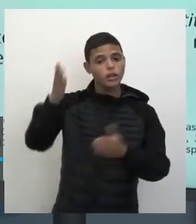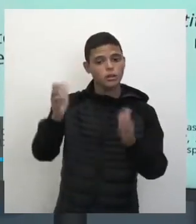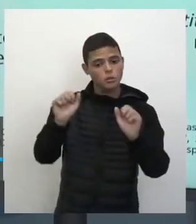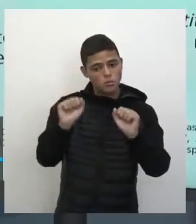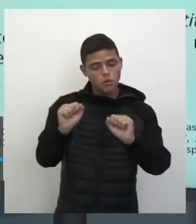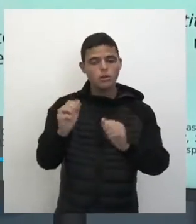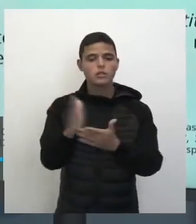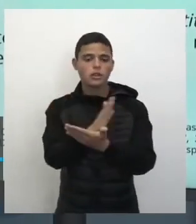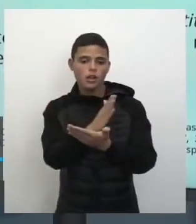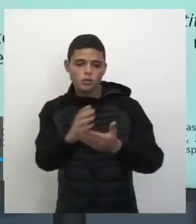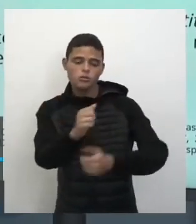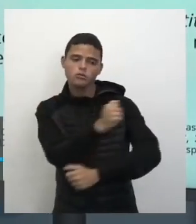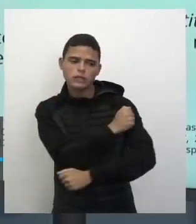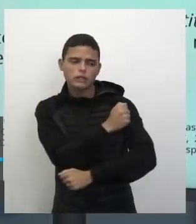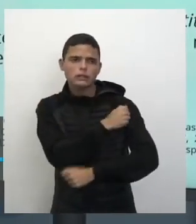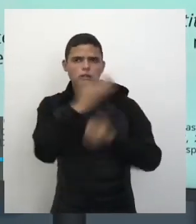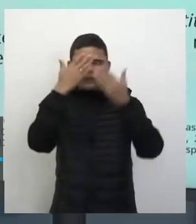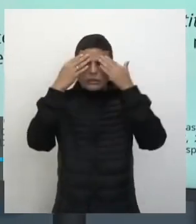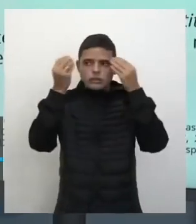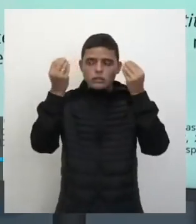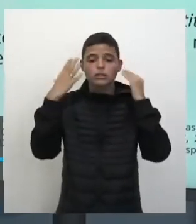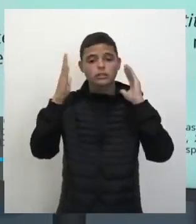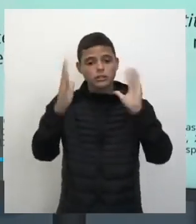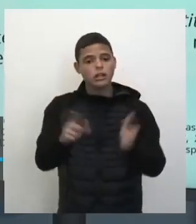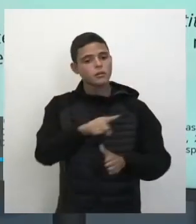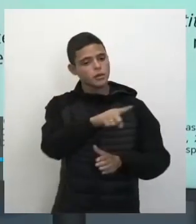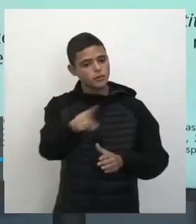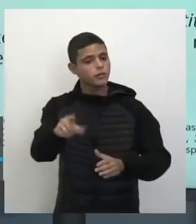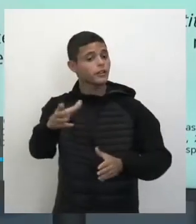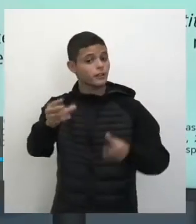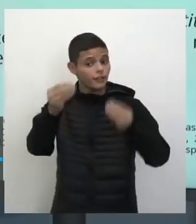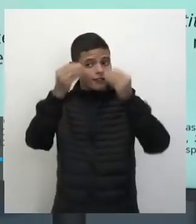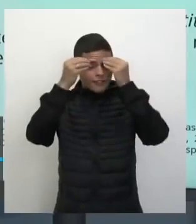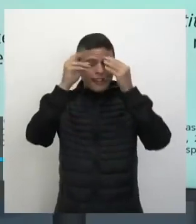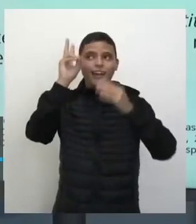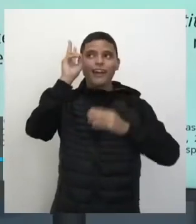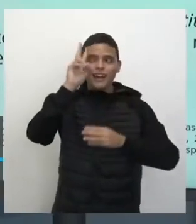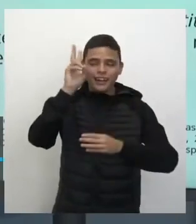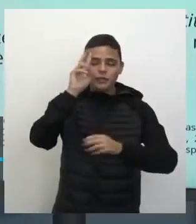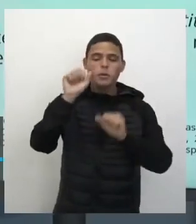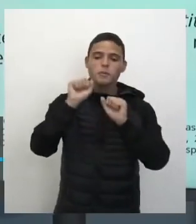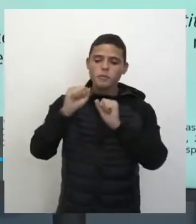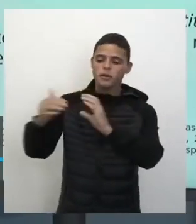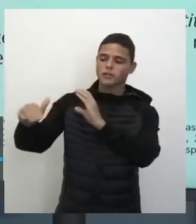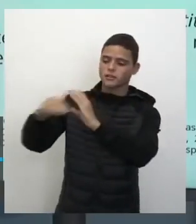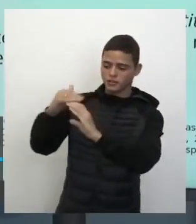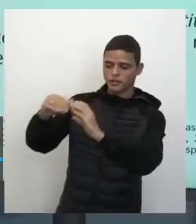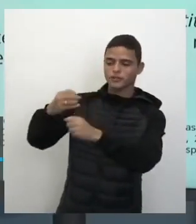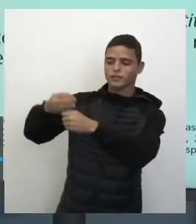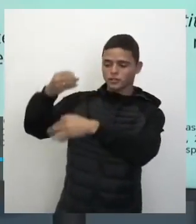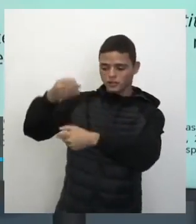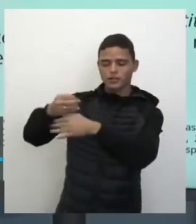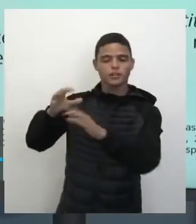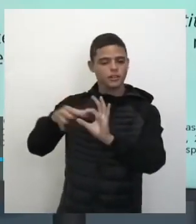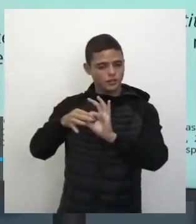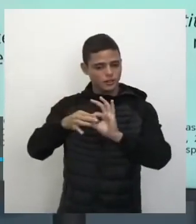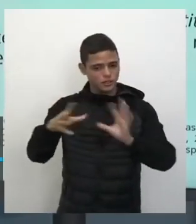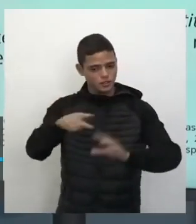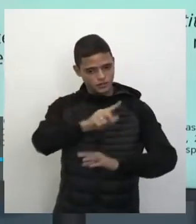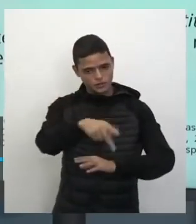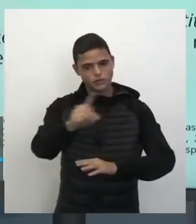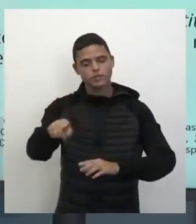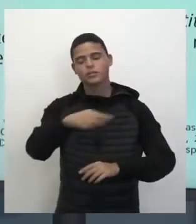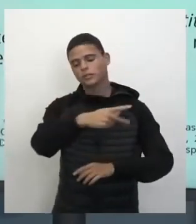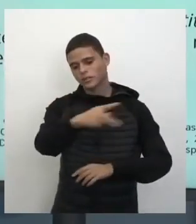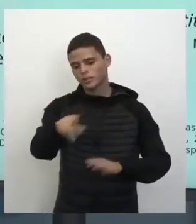alunos não lembre, mas aqueles que lembrarem pode mandar participação. O professor que estiver acompanhando também quiser mandar, pode mandar participação no chat para a gente começar a